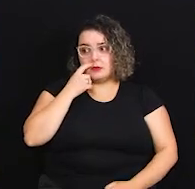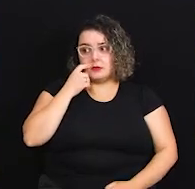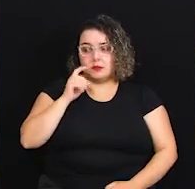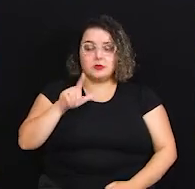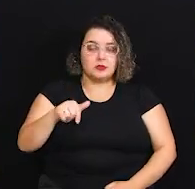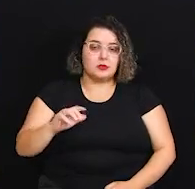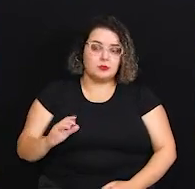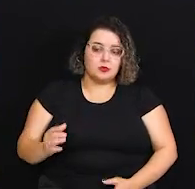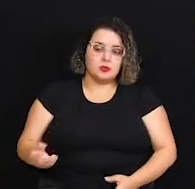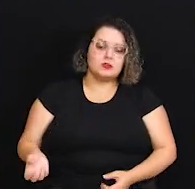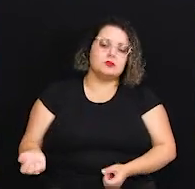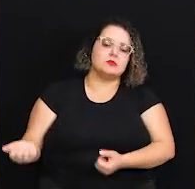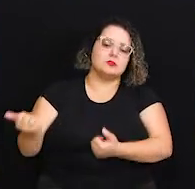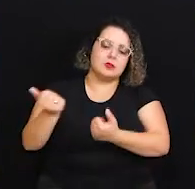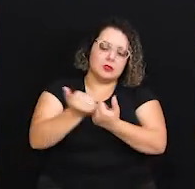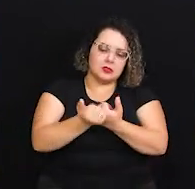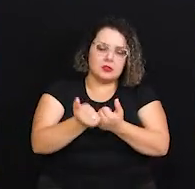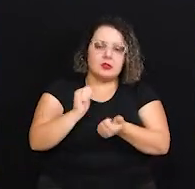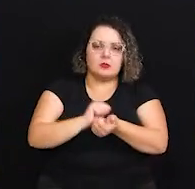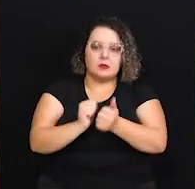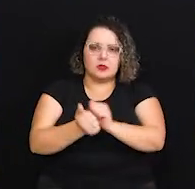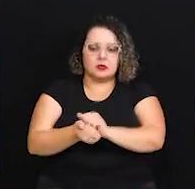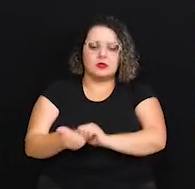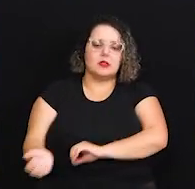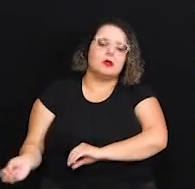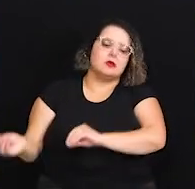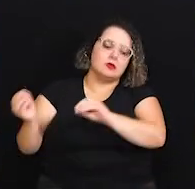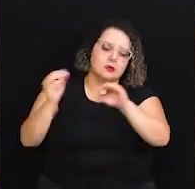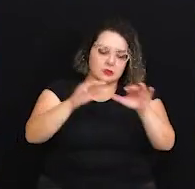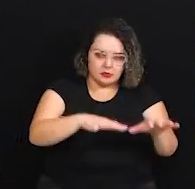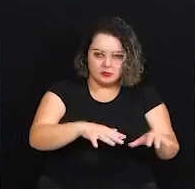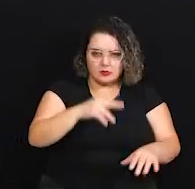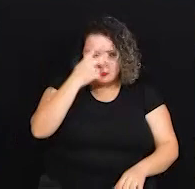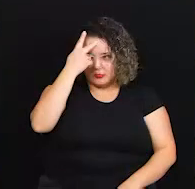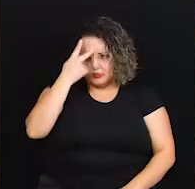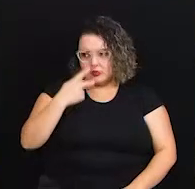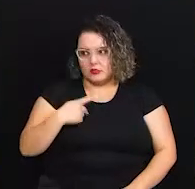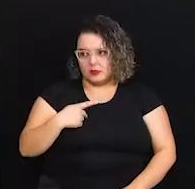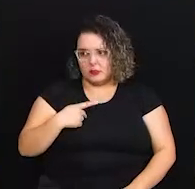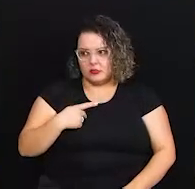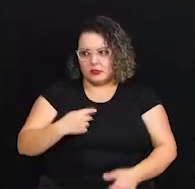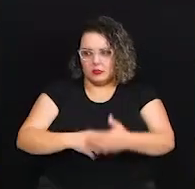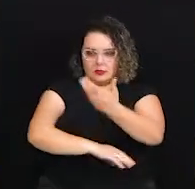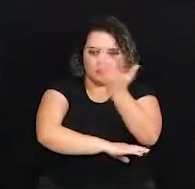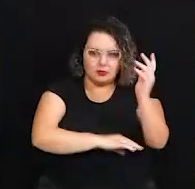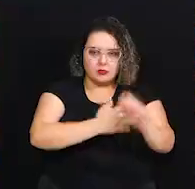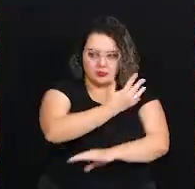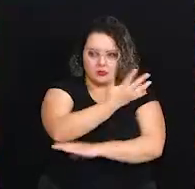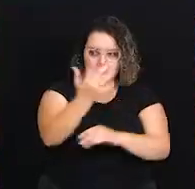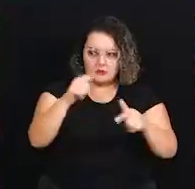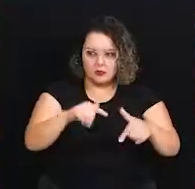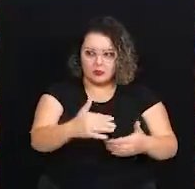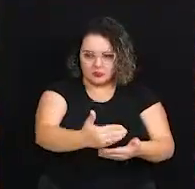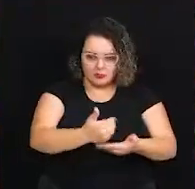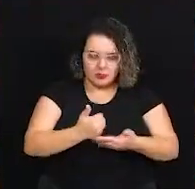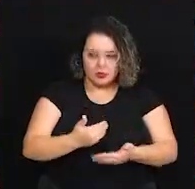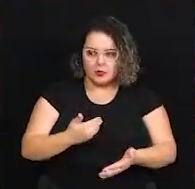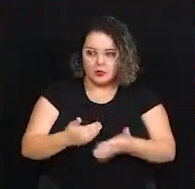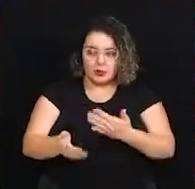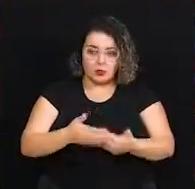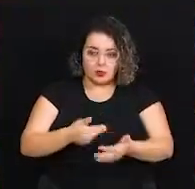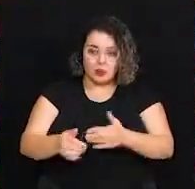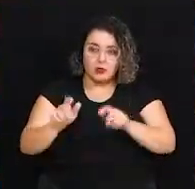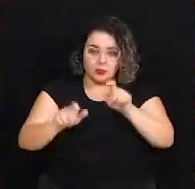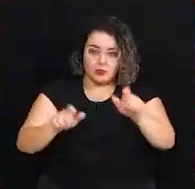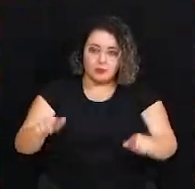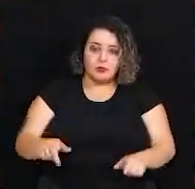pode recolocar esse animalzinho na própria mata de onde a gente tirou. Qualquer pessoa pode